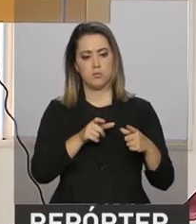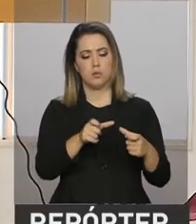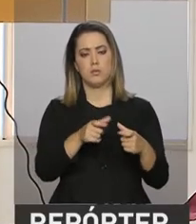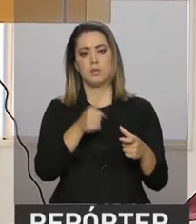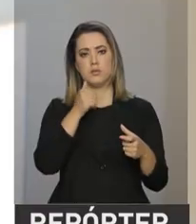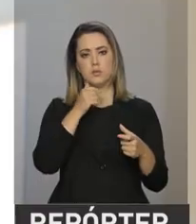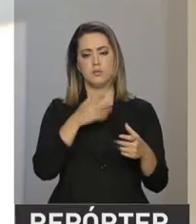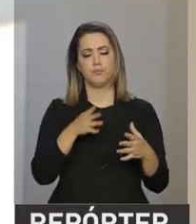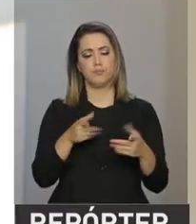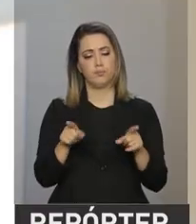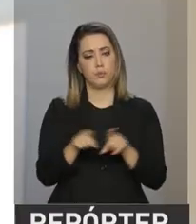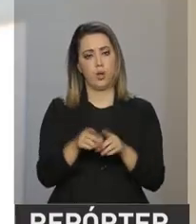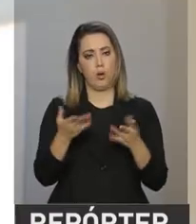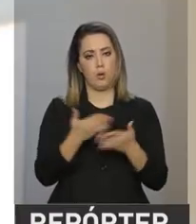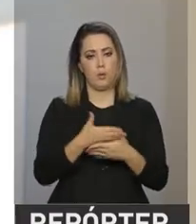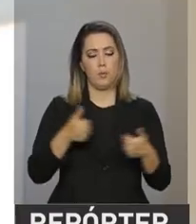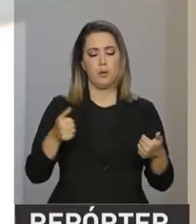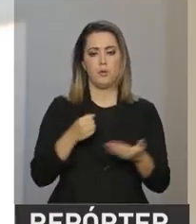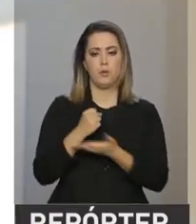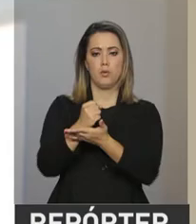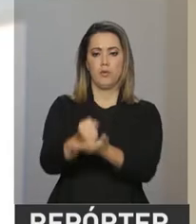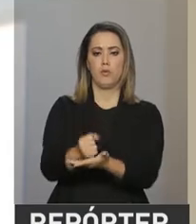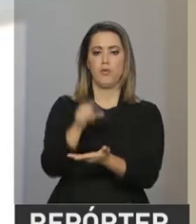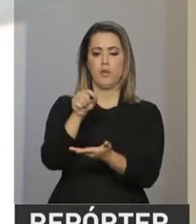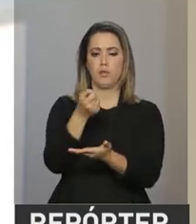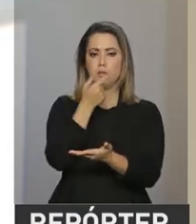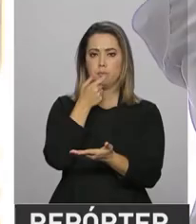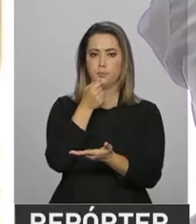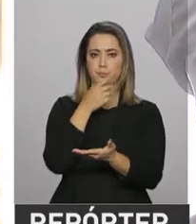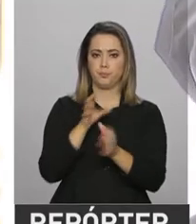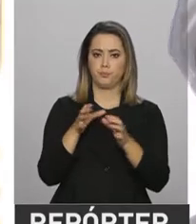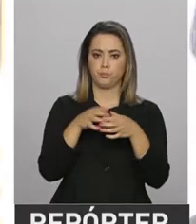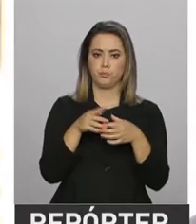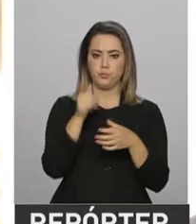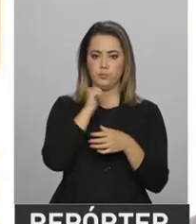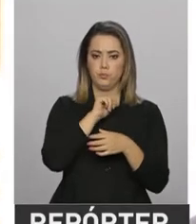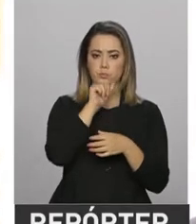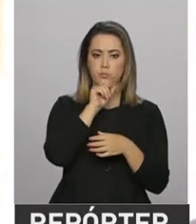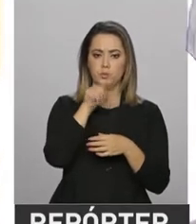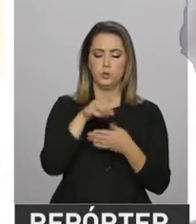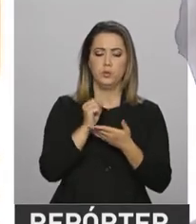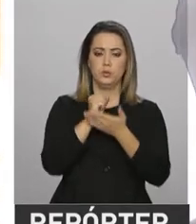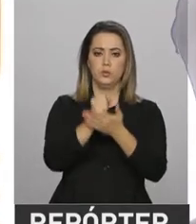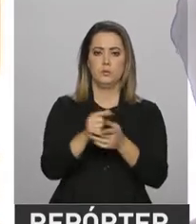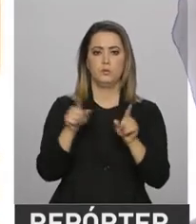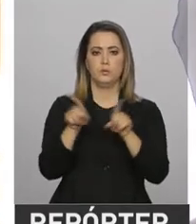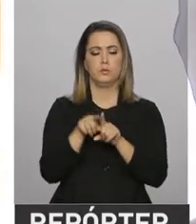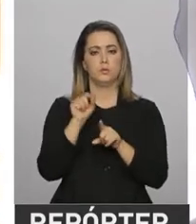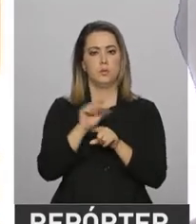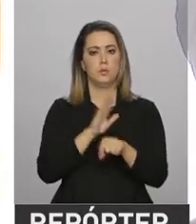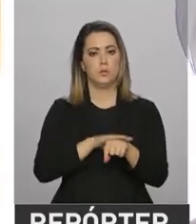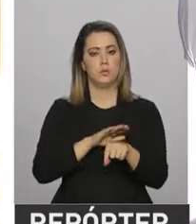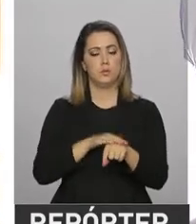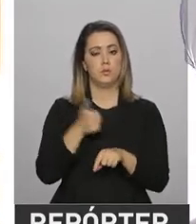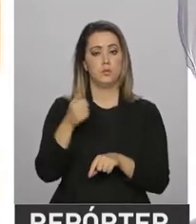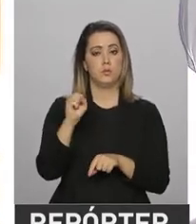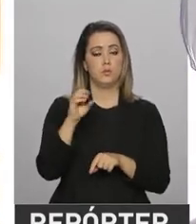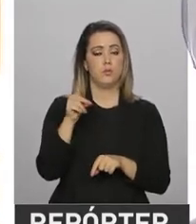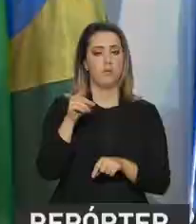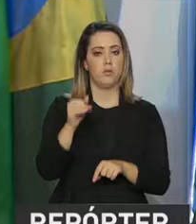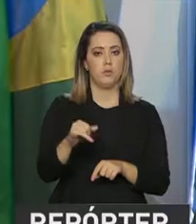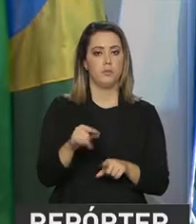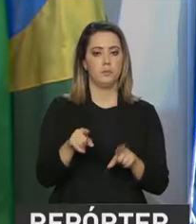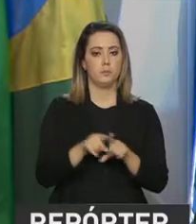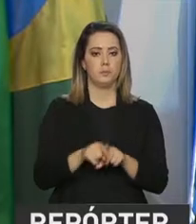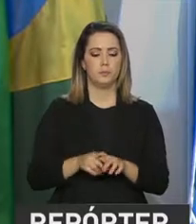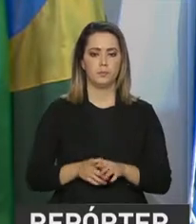o governo ampliou a oferta do remédio para esse público. O produto vai estar disponível no prazo de 180 dias.